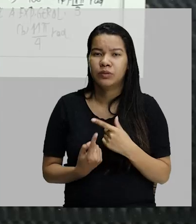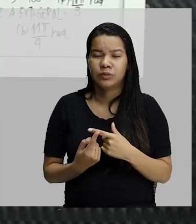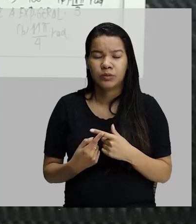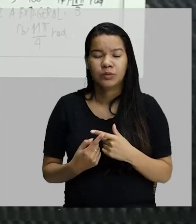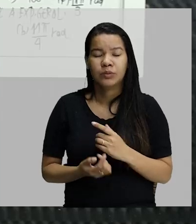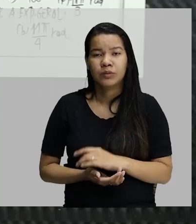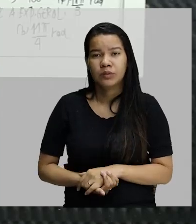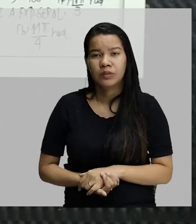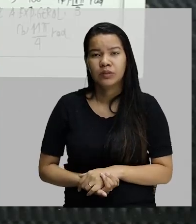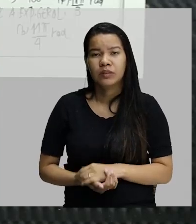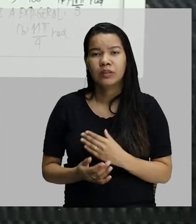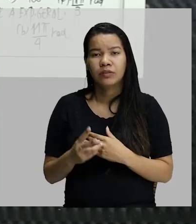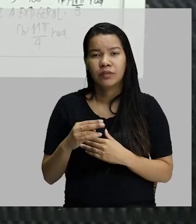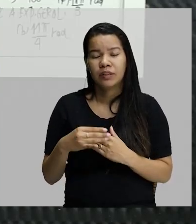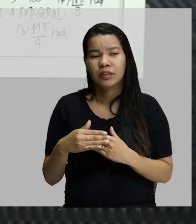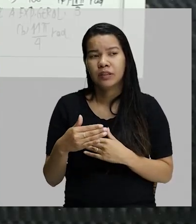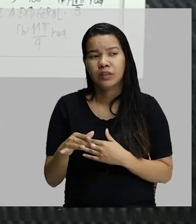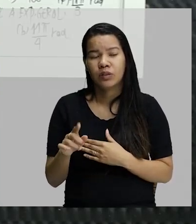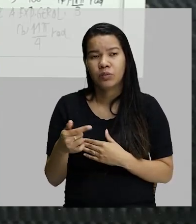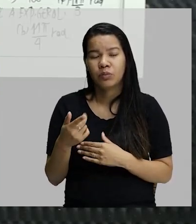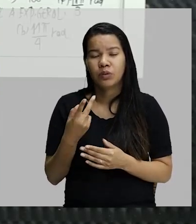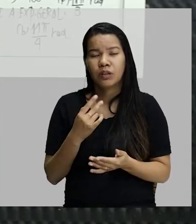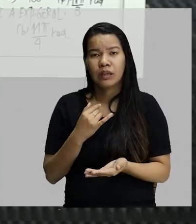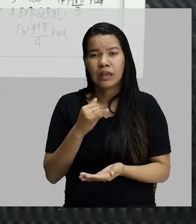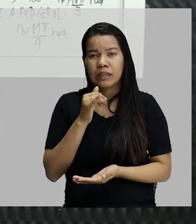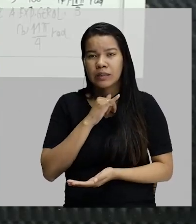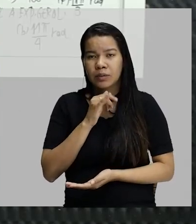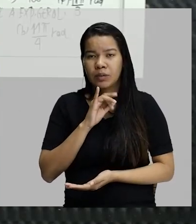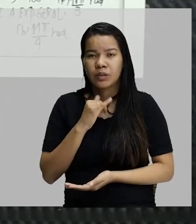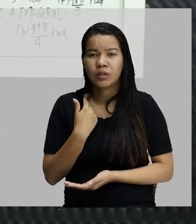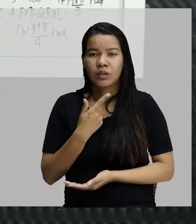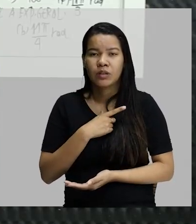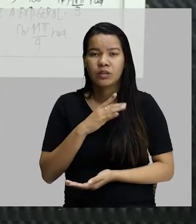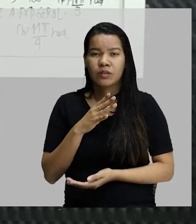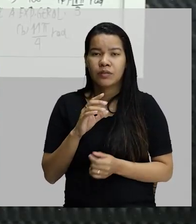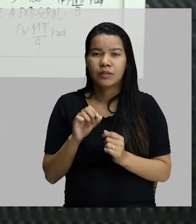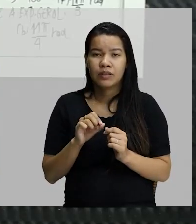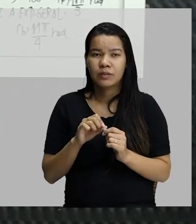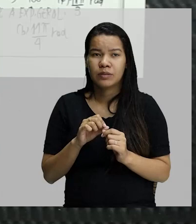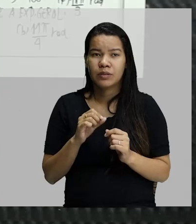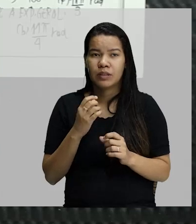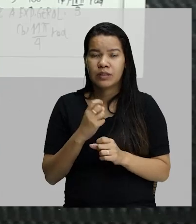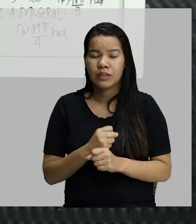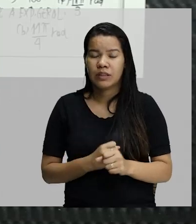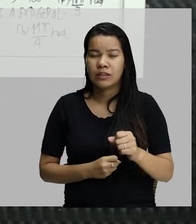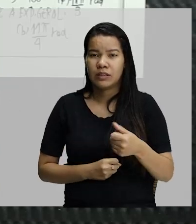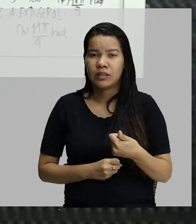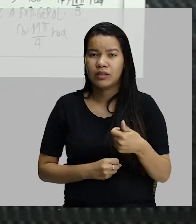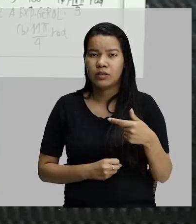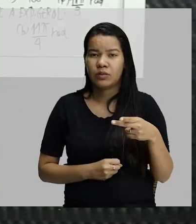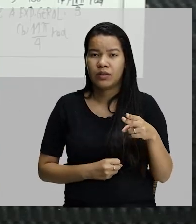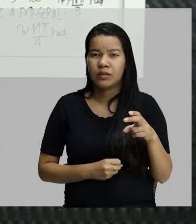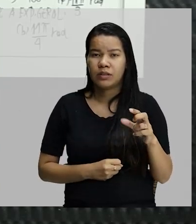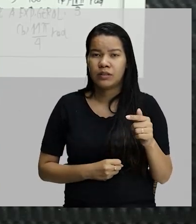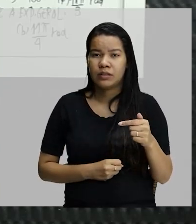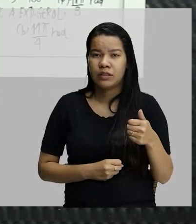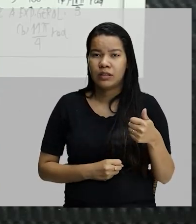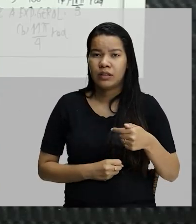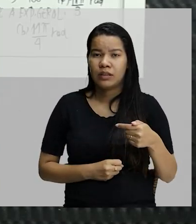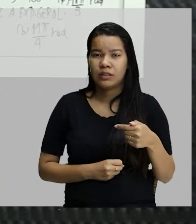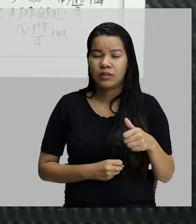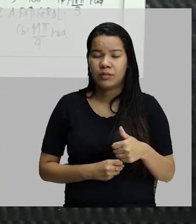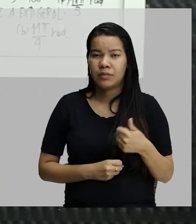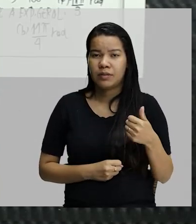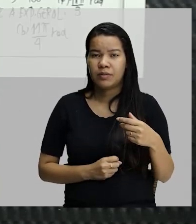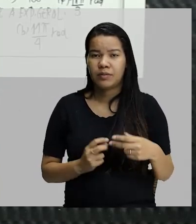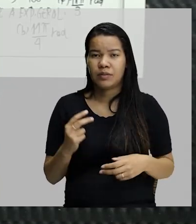sucessivamente. Esse nosso outro exemplo que nós fizemos hoje, que deu 157, a primeira determinação positiva. Então,